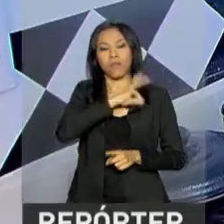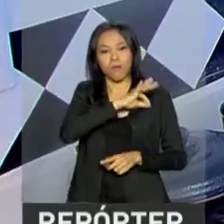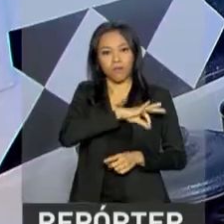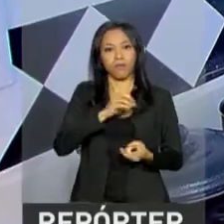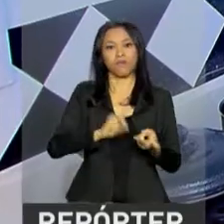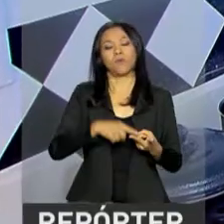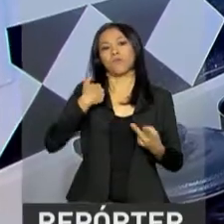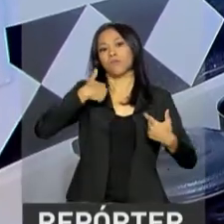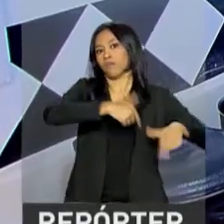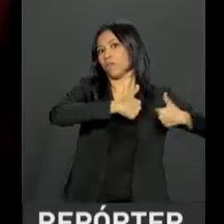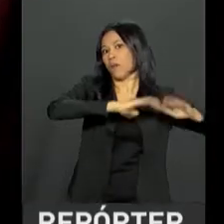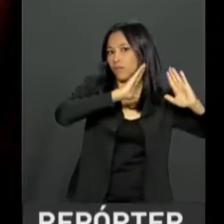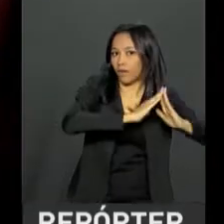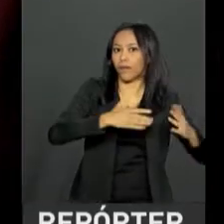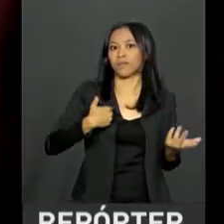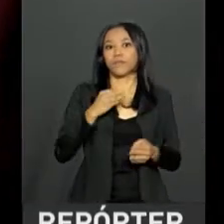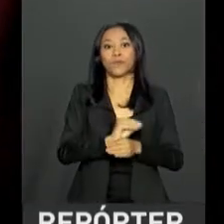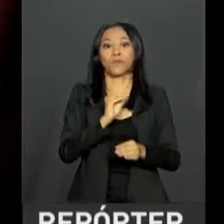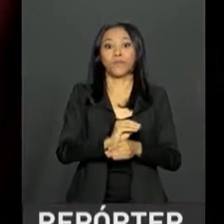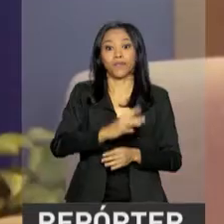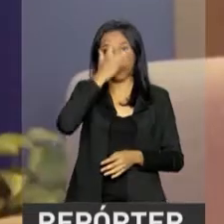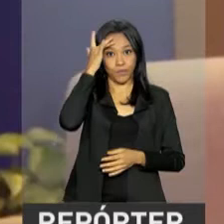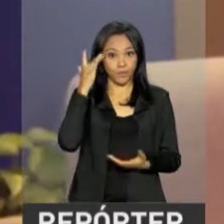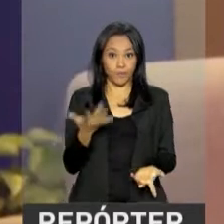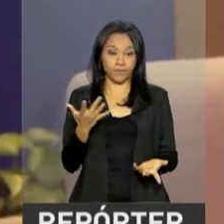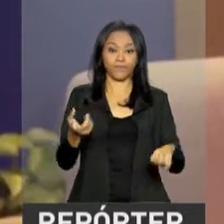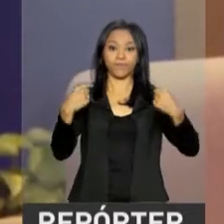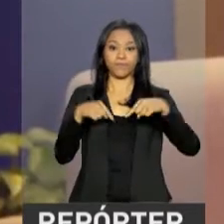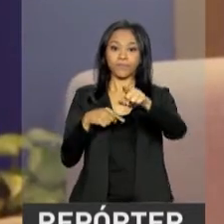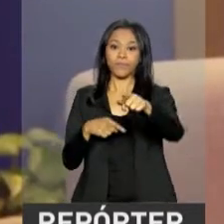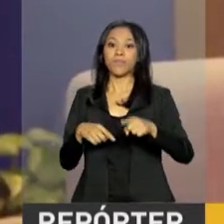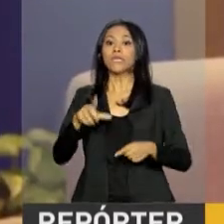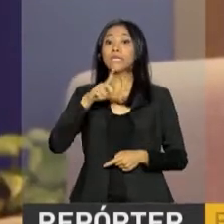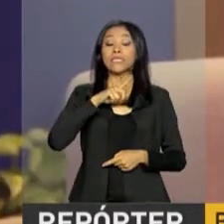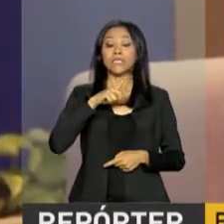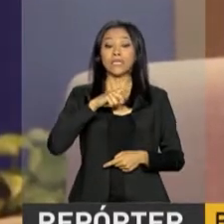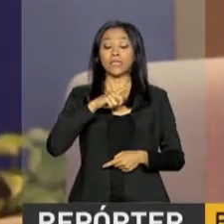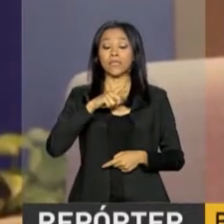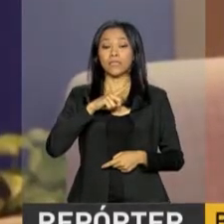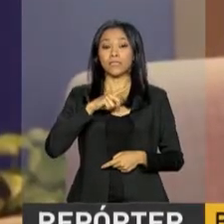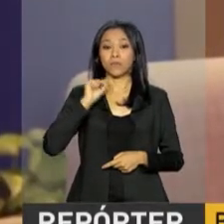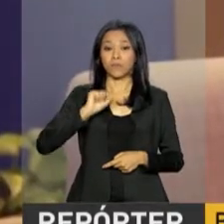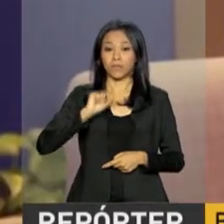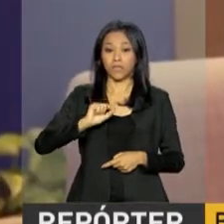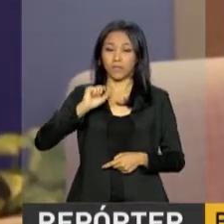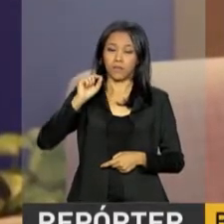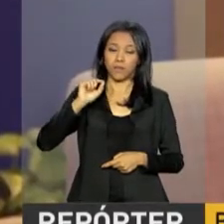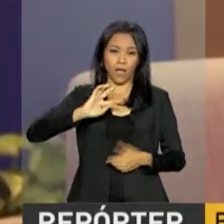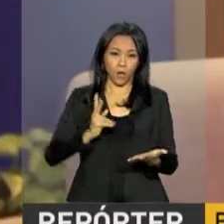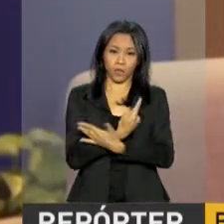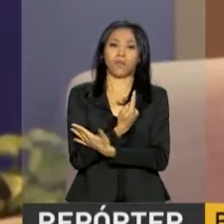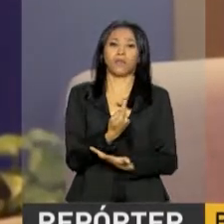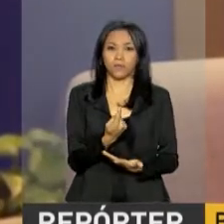afazeres domésticos e cuidados de pessoas a gente tem ainda como fator determinante né que acaba gerando inclusive